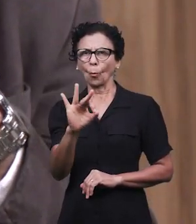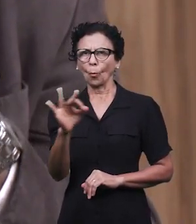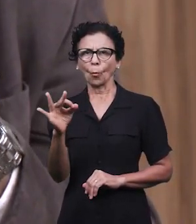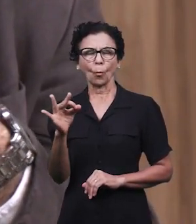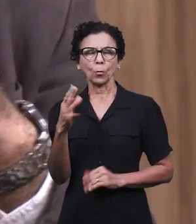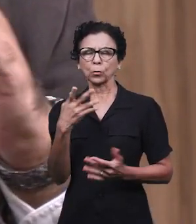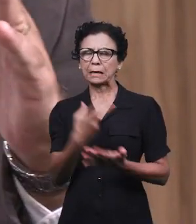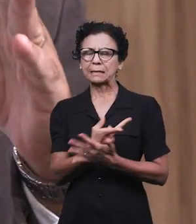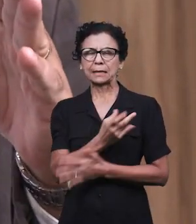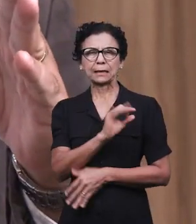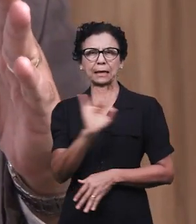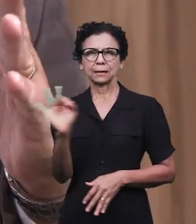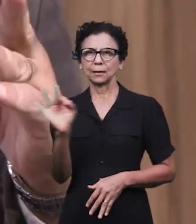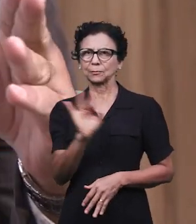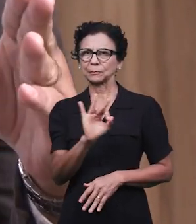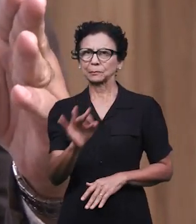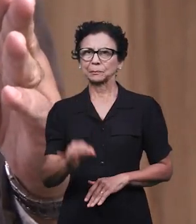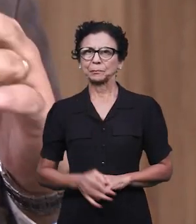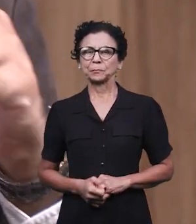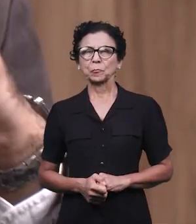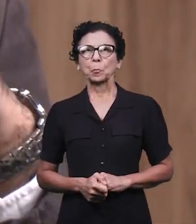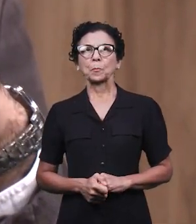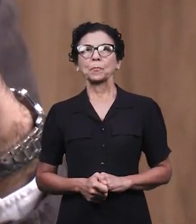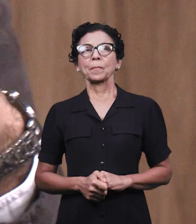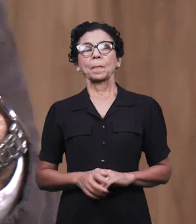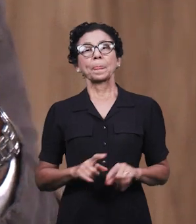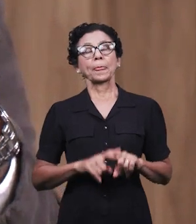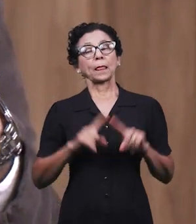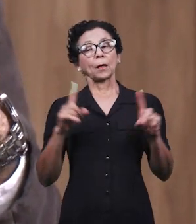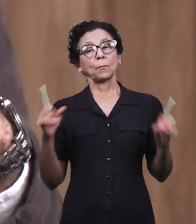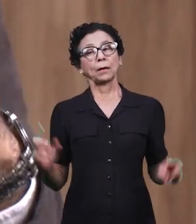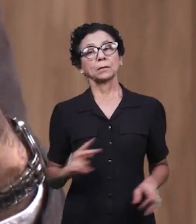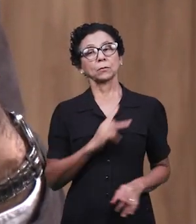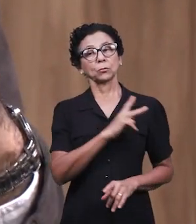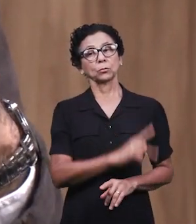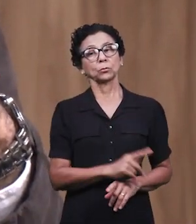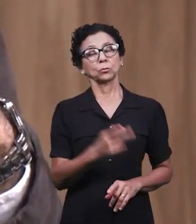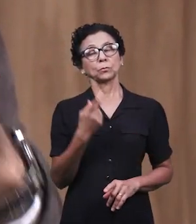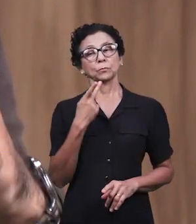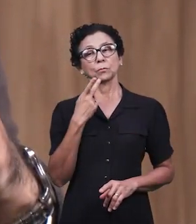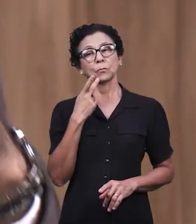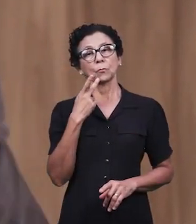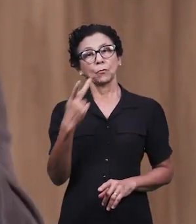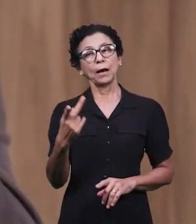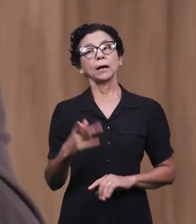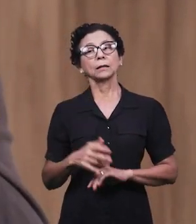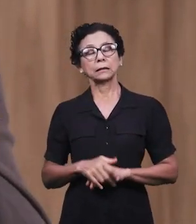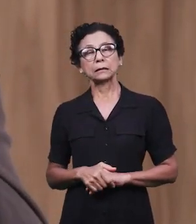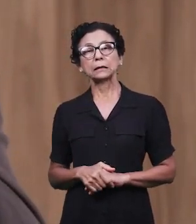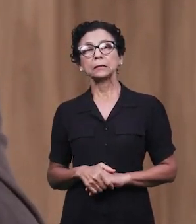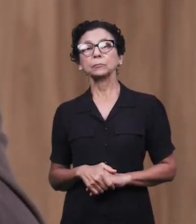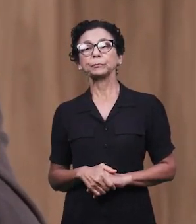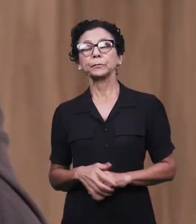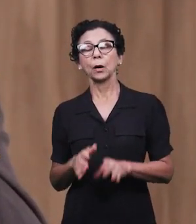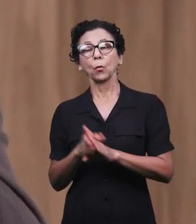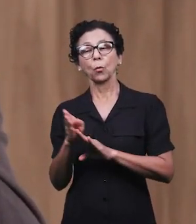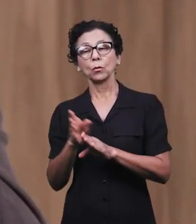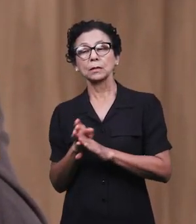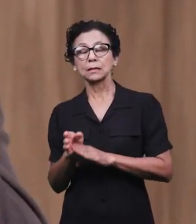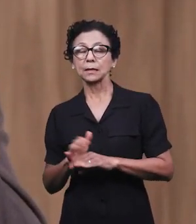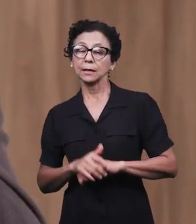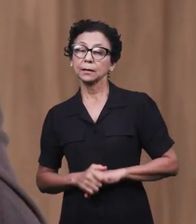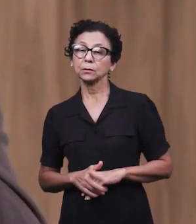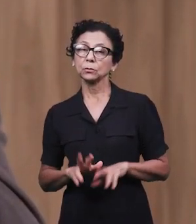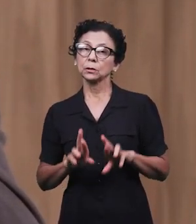Paulo dá uma orientação diferente do piloto, e o piloto que era bem treinado para isso, só